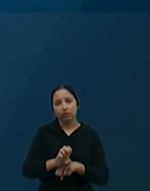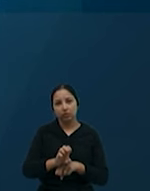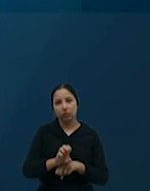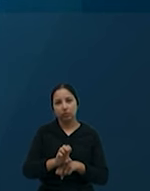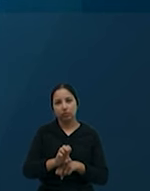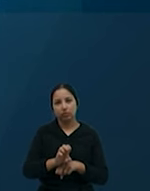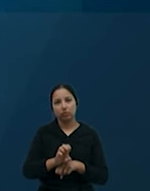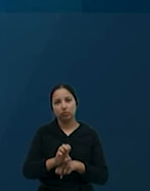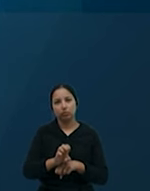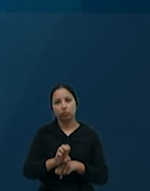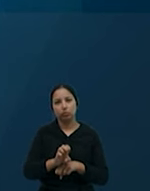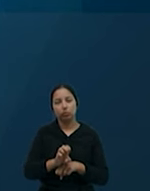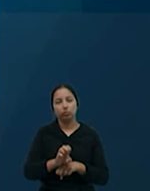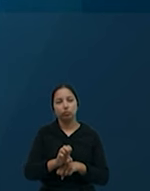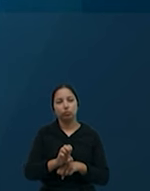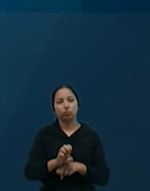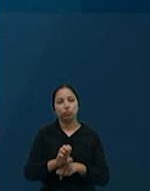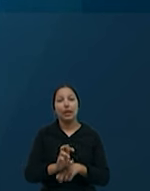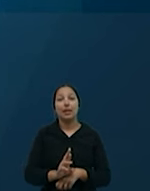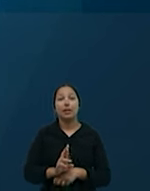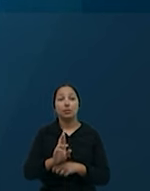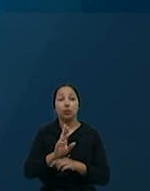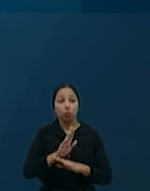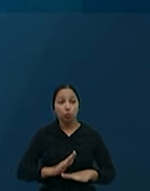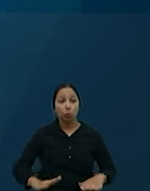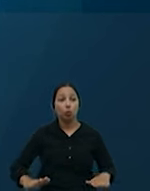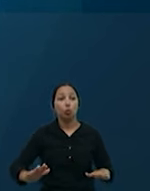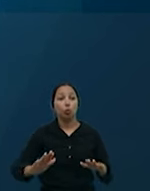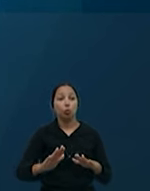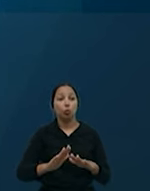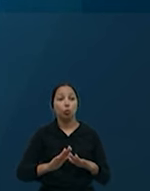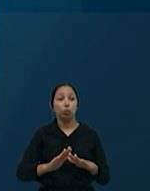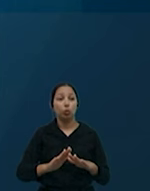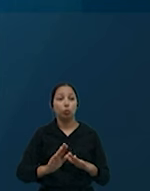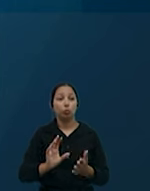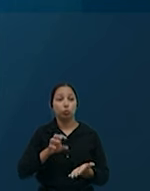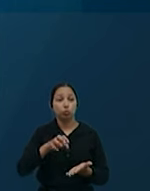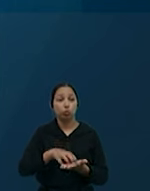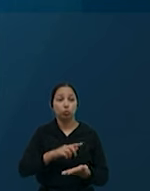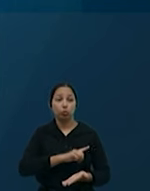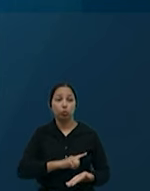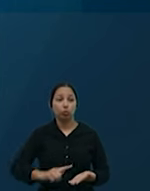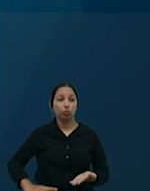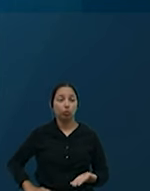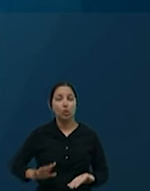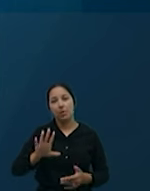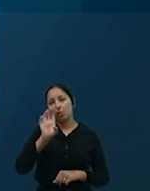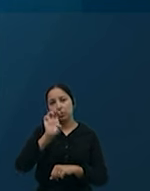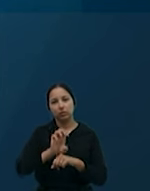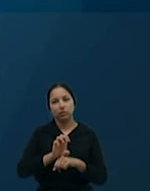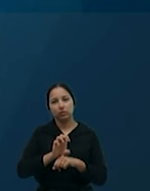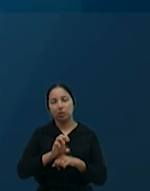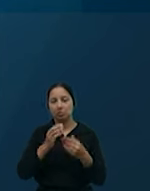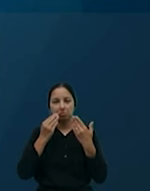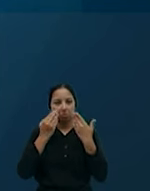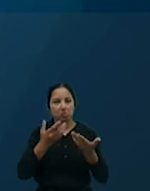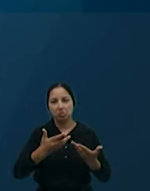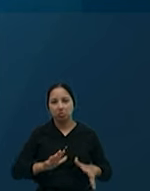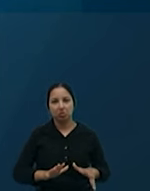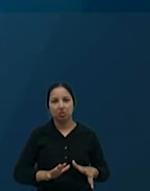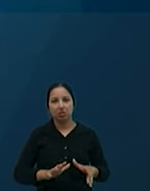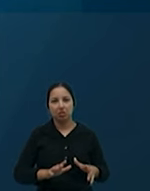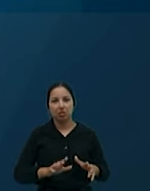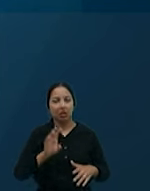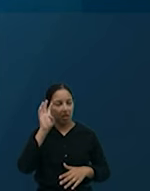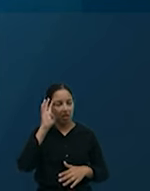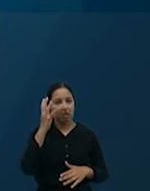pública, não mostra em nenhum momento o interesse de solucionar o problema da esfera administrativa. O robô